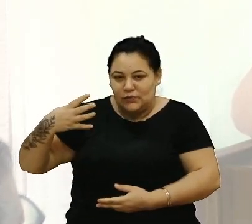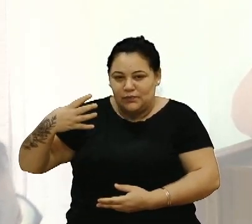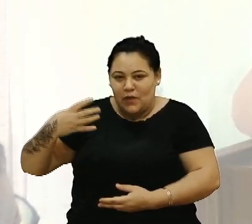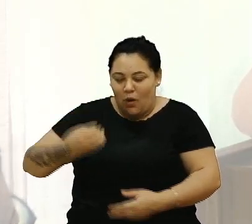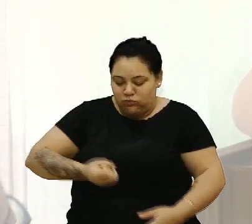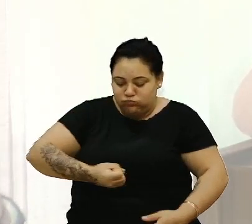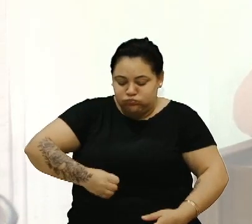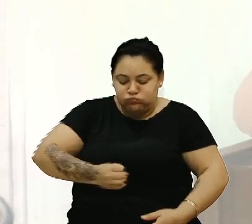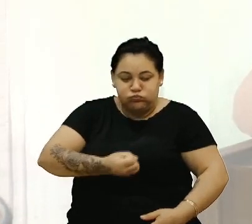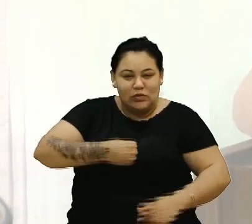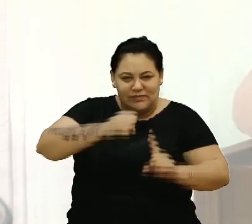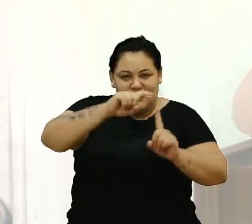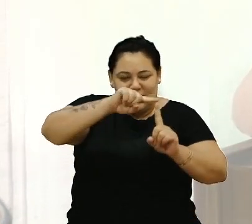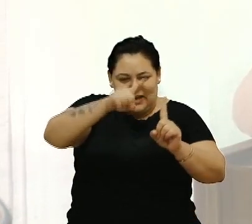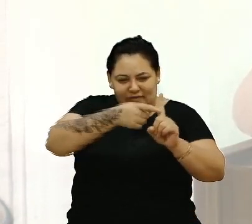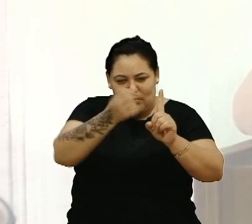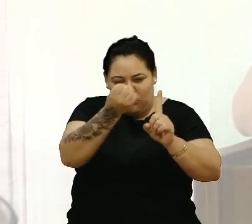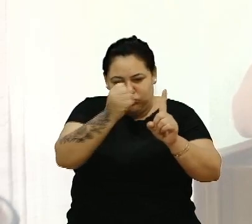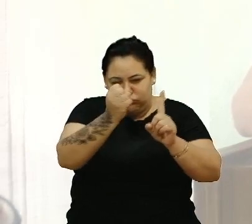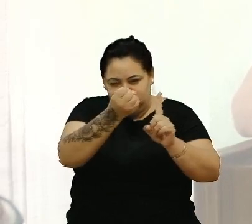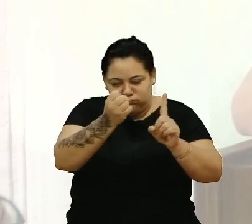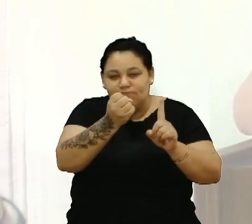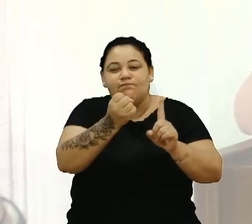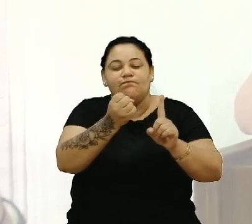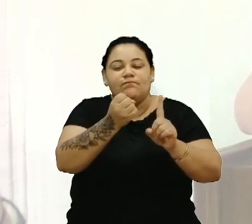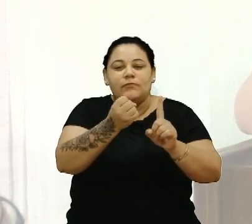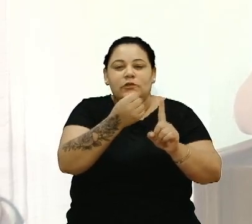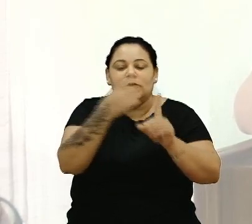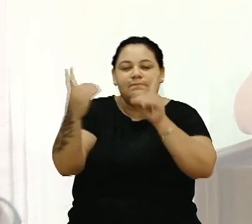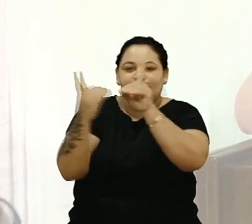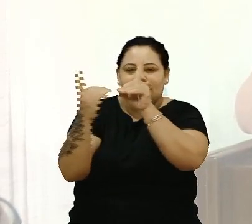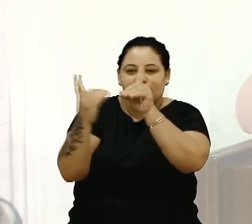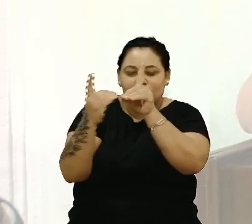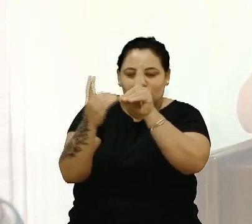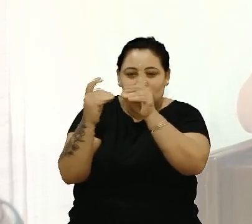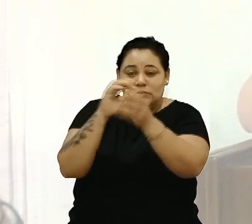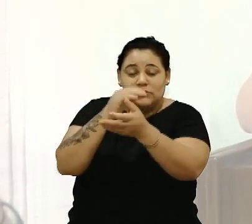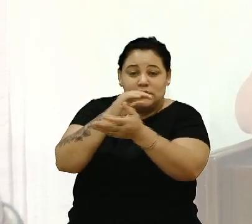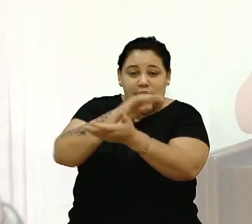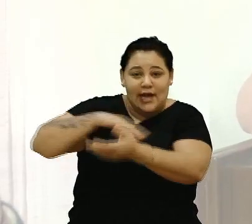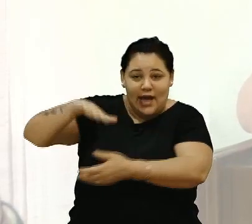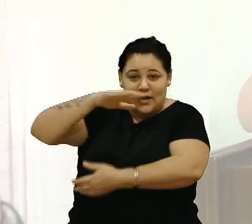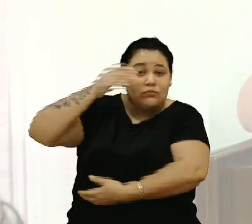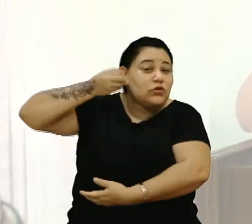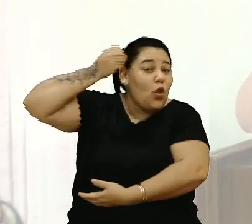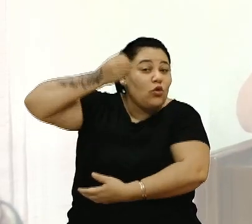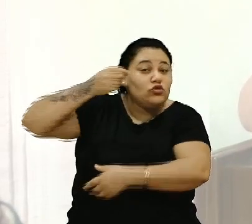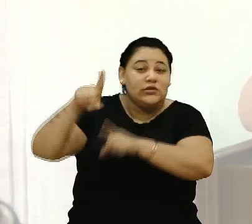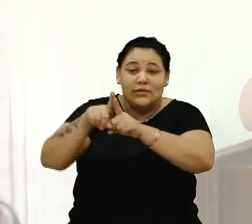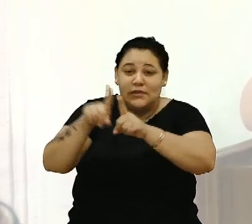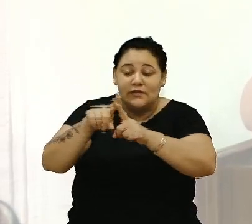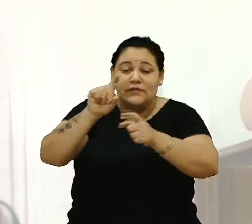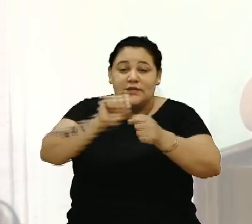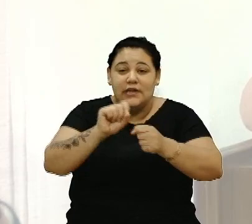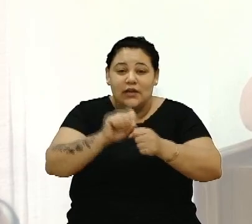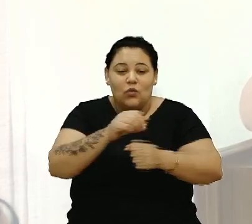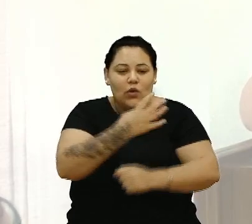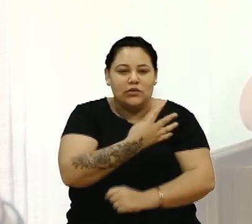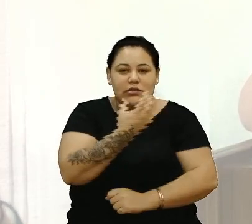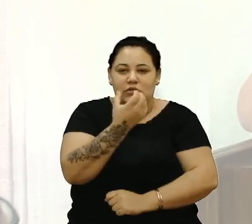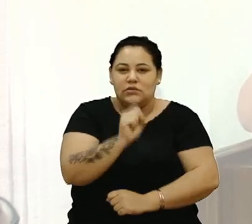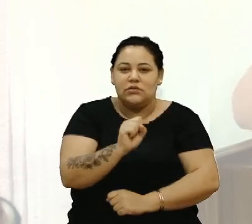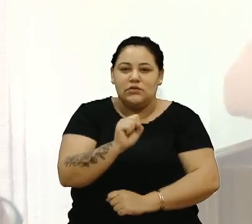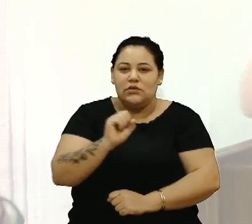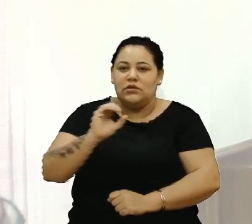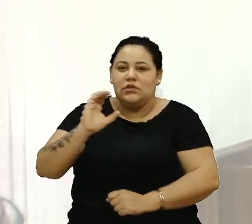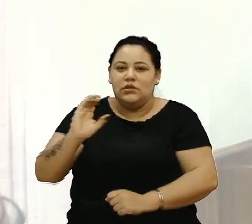1.950 consultas, sendo 500 psicológicas, Foi feito 480 cateterismos no Hospital